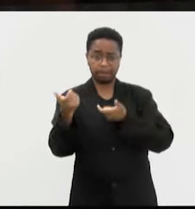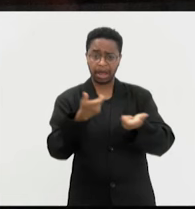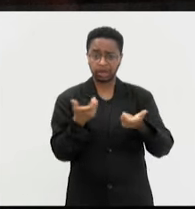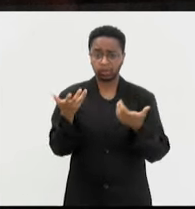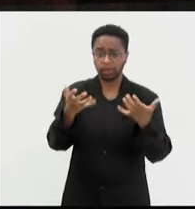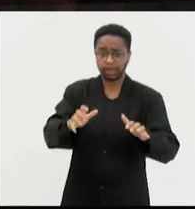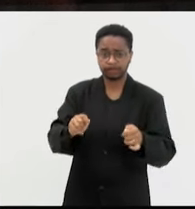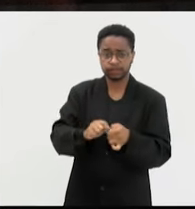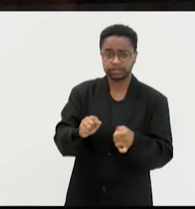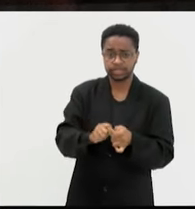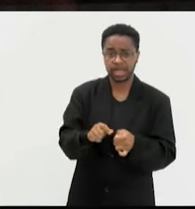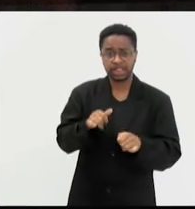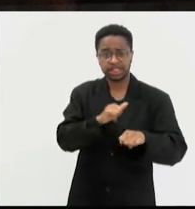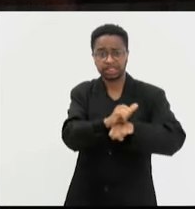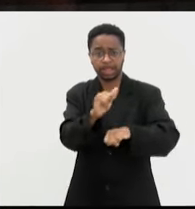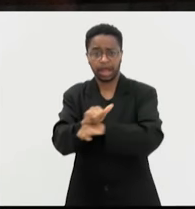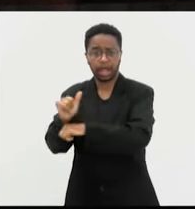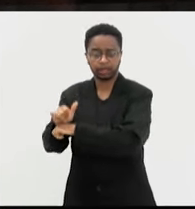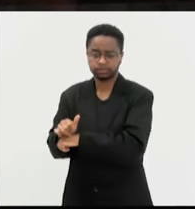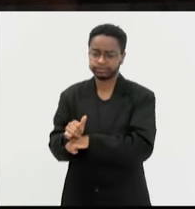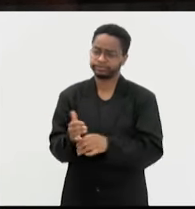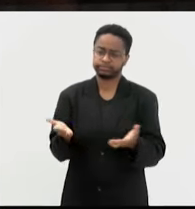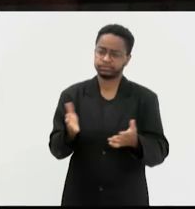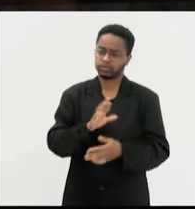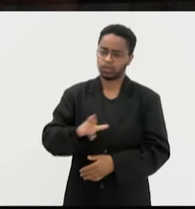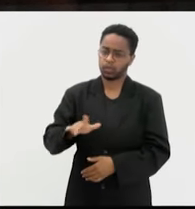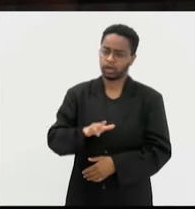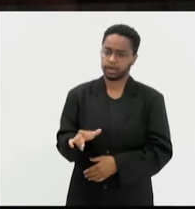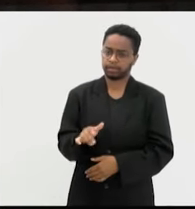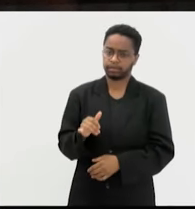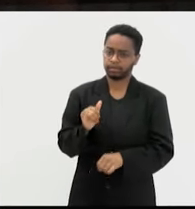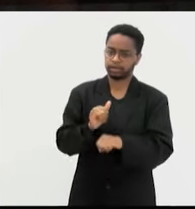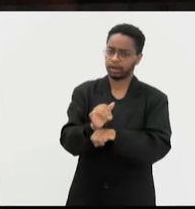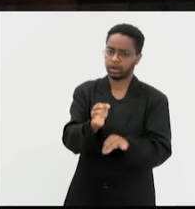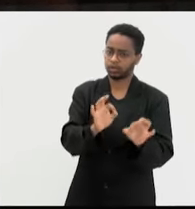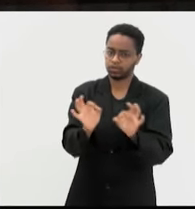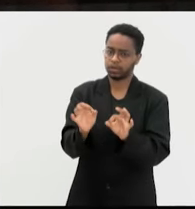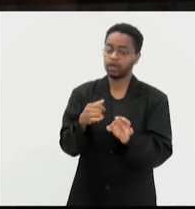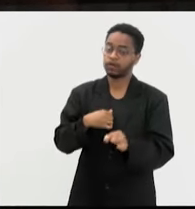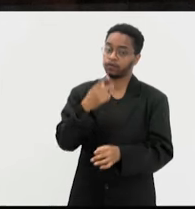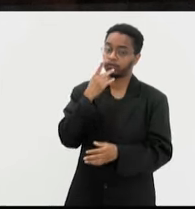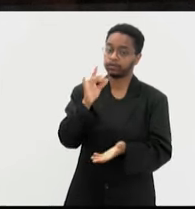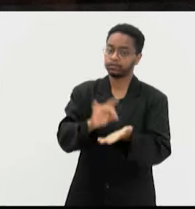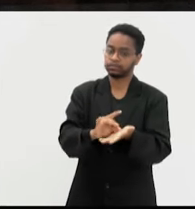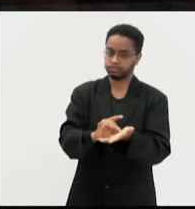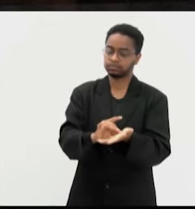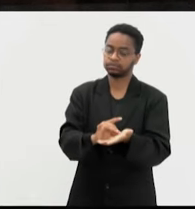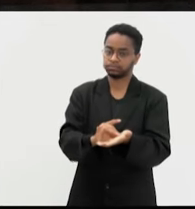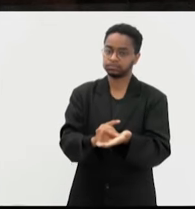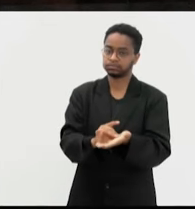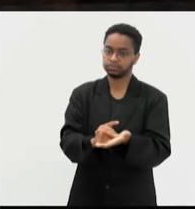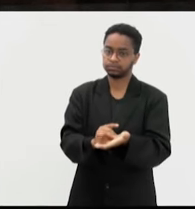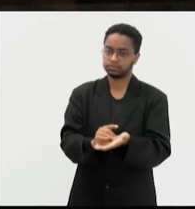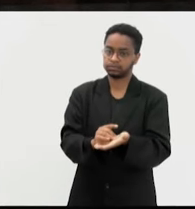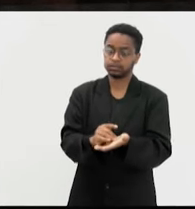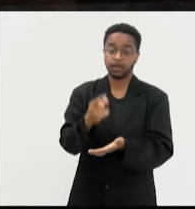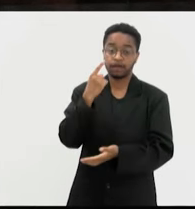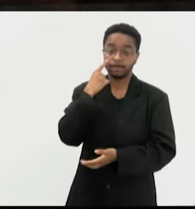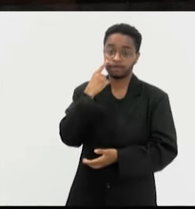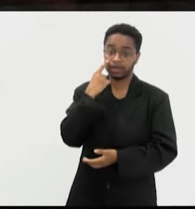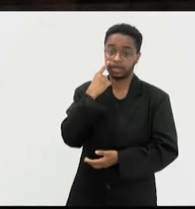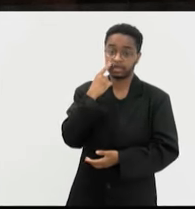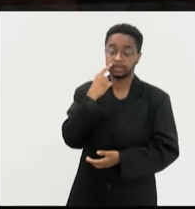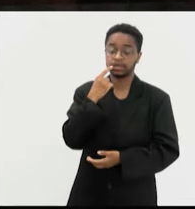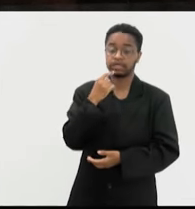fazer ele é traidor não sou traidor eu sou um cara que falo a verdade vê lá com o pessoal cfs